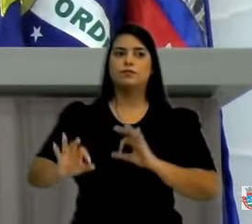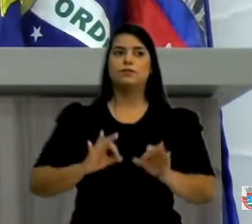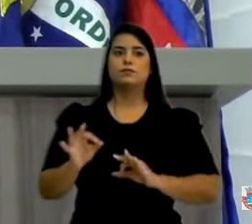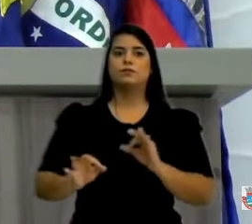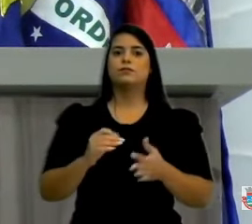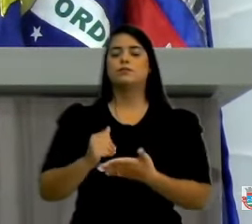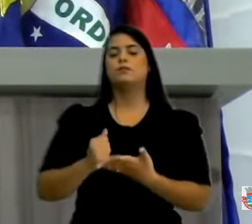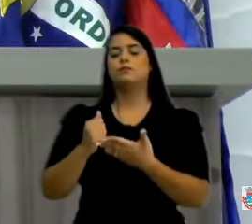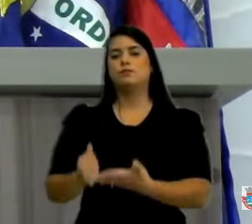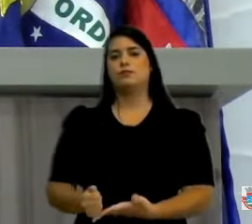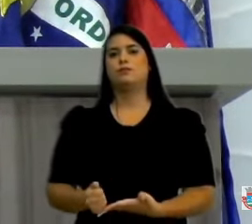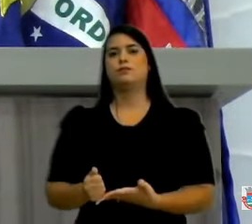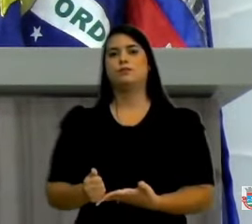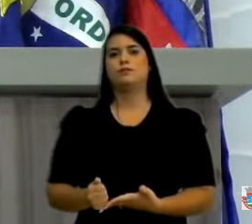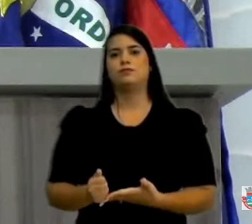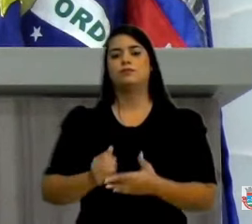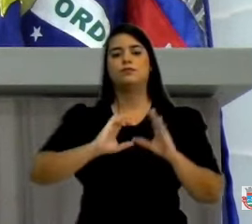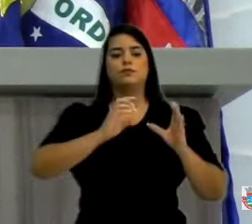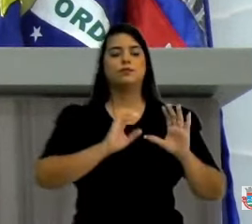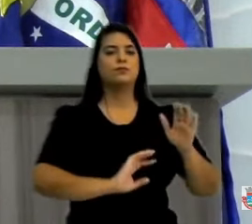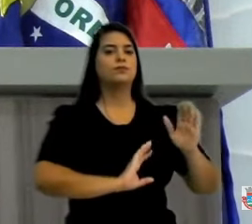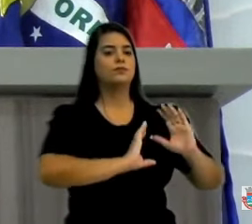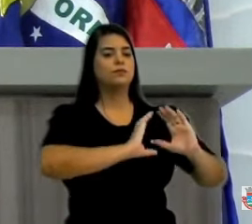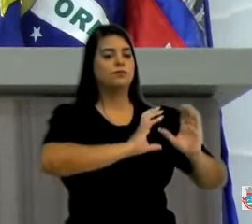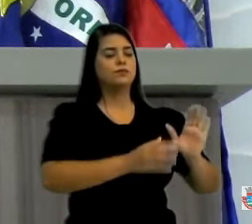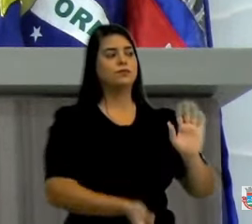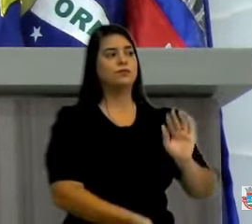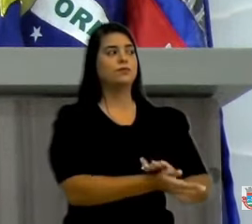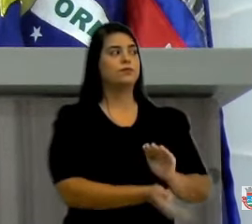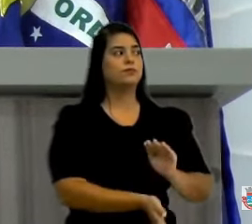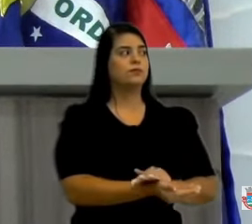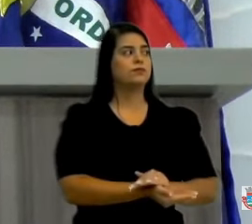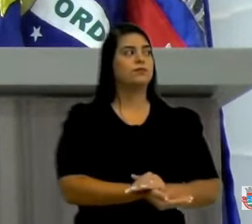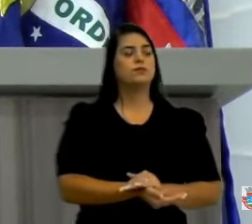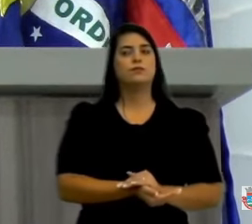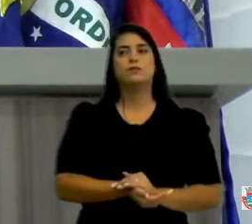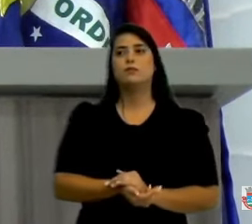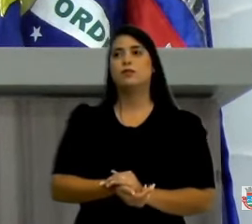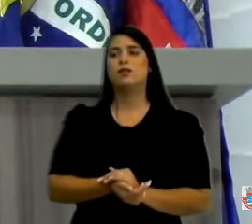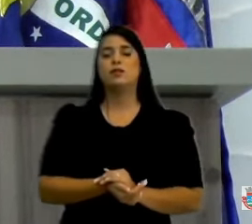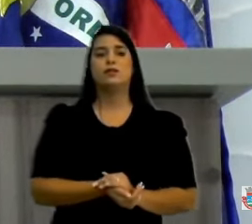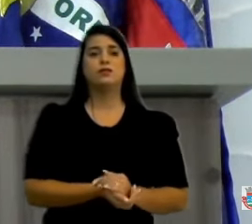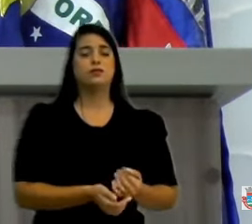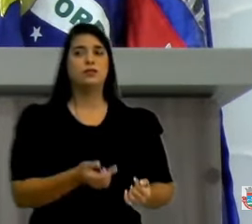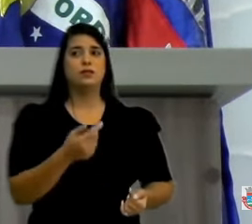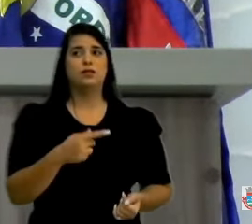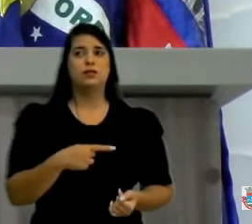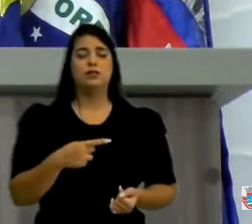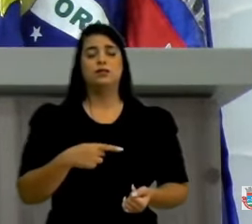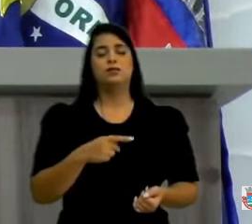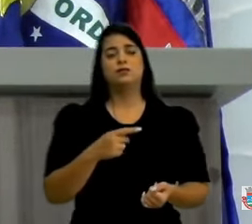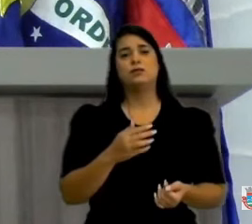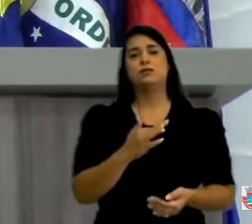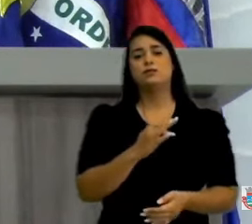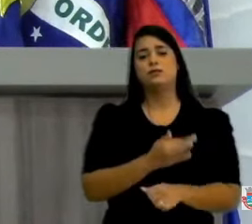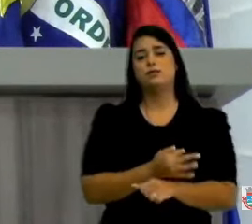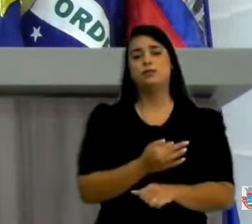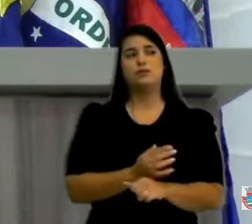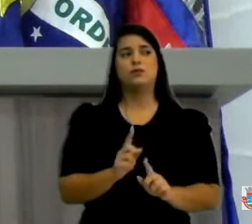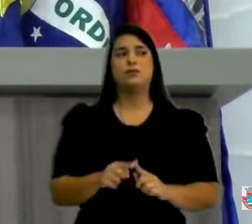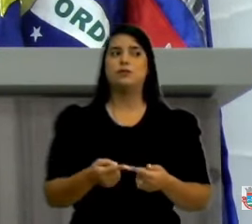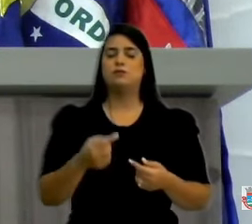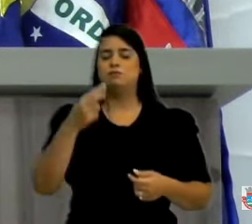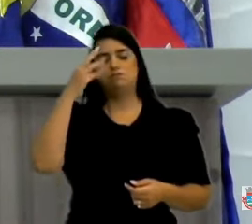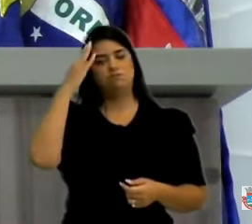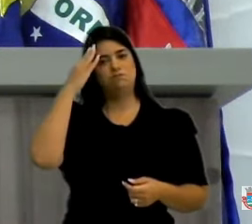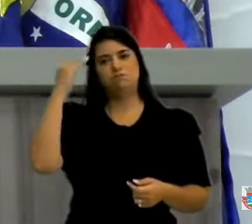ao jogo ali do Campo Milton, que não pôde estar presente, mas foi um grande sucesso. Então, parabenizo toda